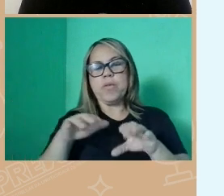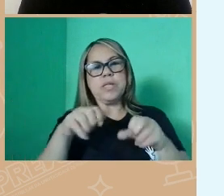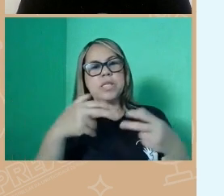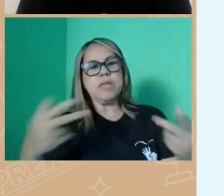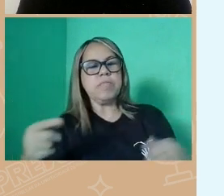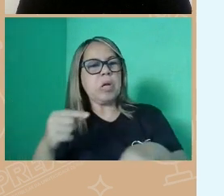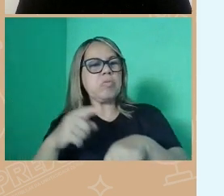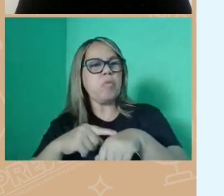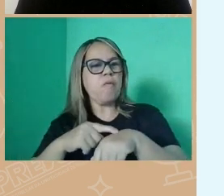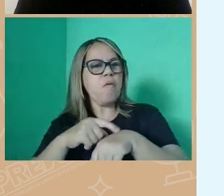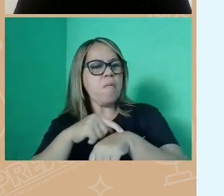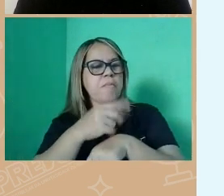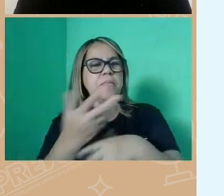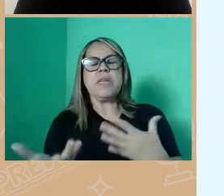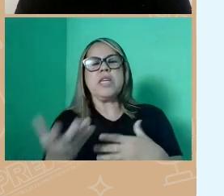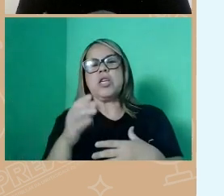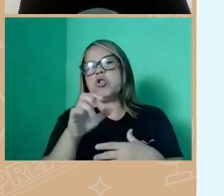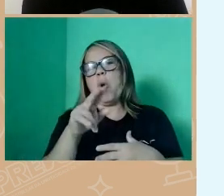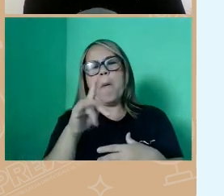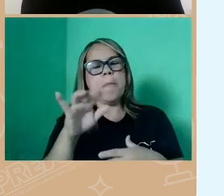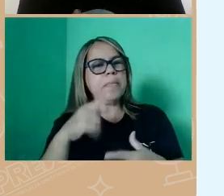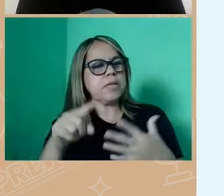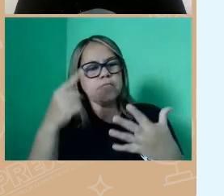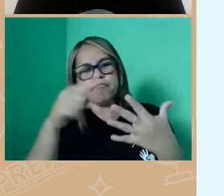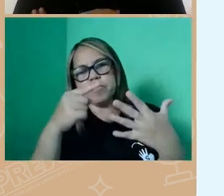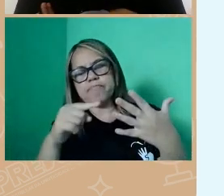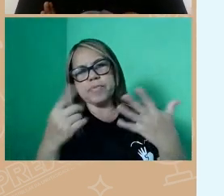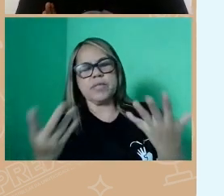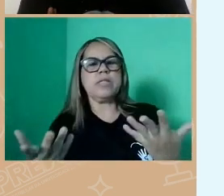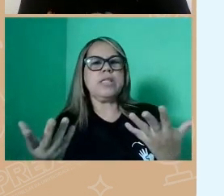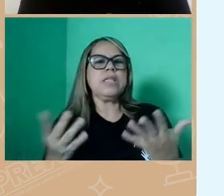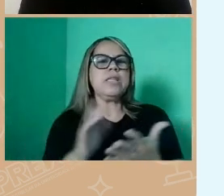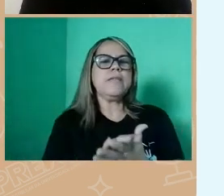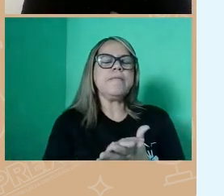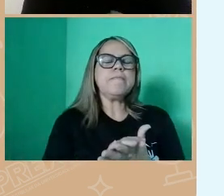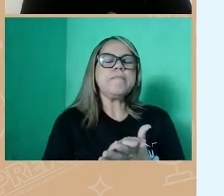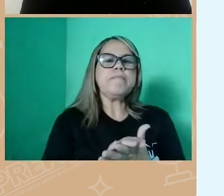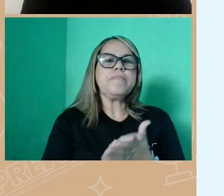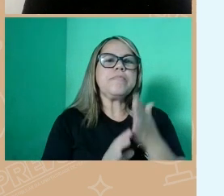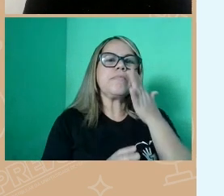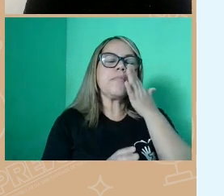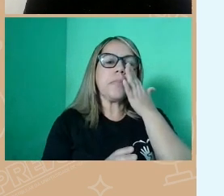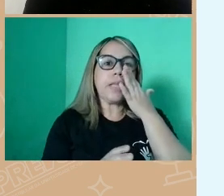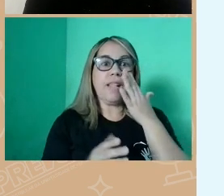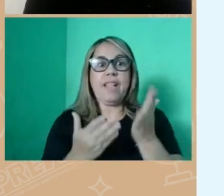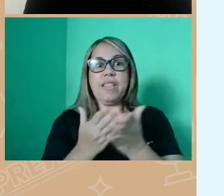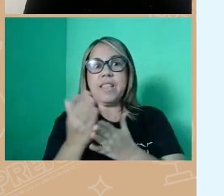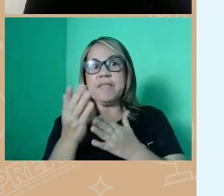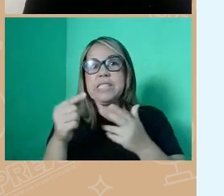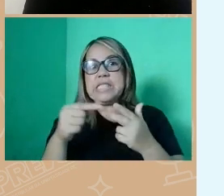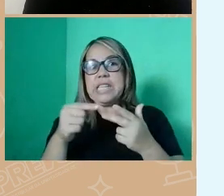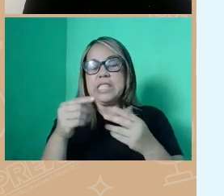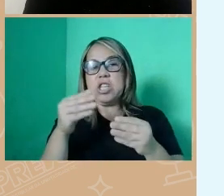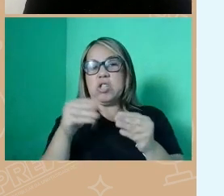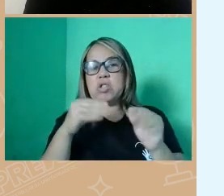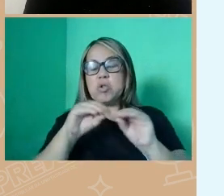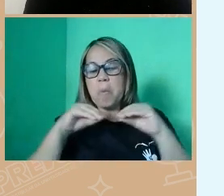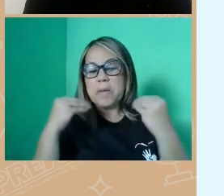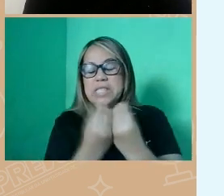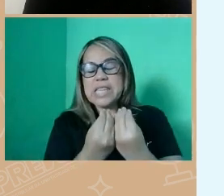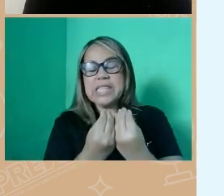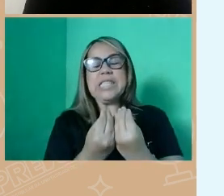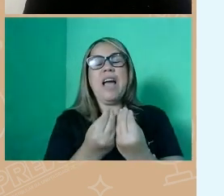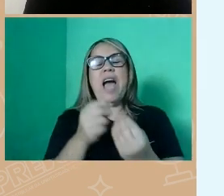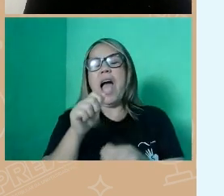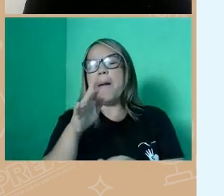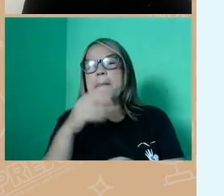formigas, cupins, etc. Como as formigas, os cupins, etc. Através do feromônio, as abelhas são capazes de